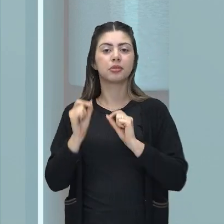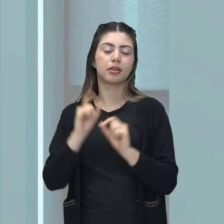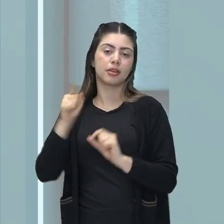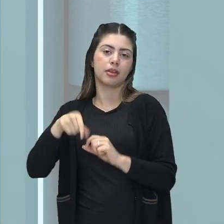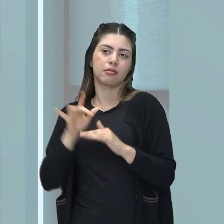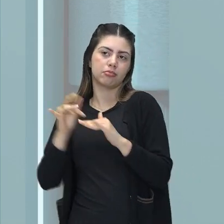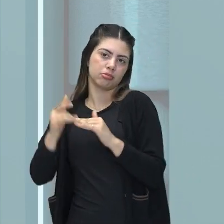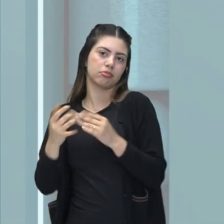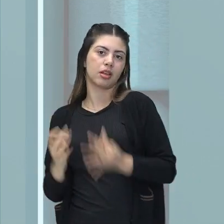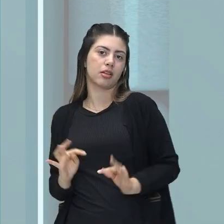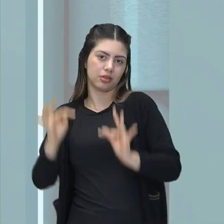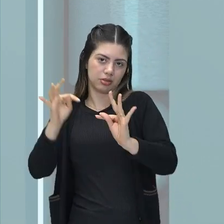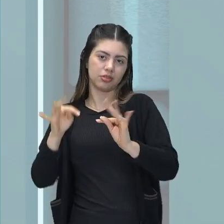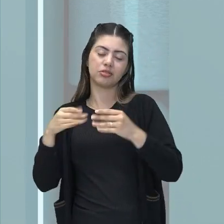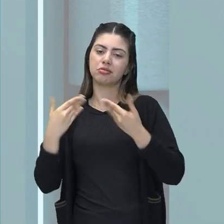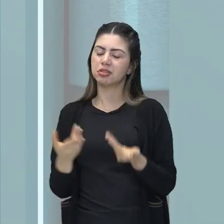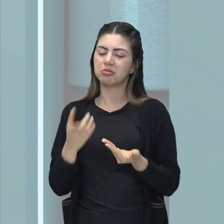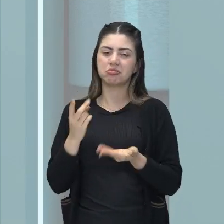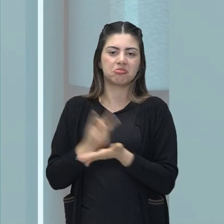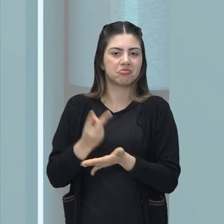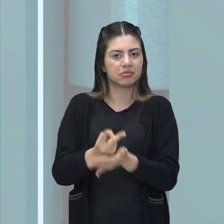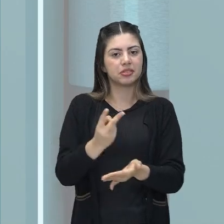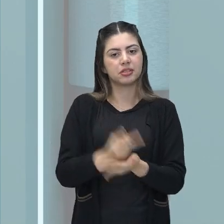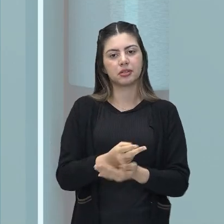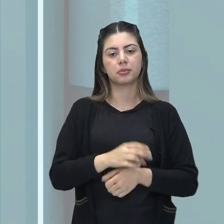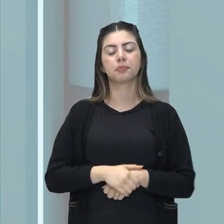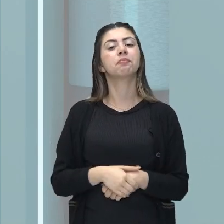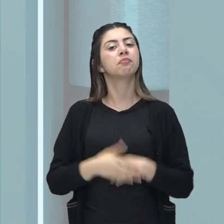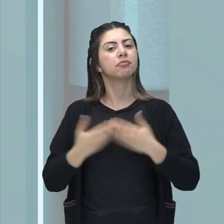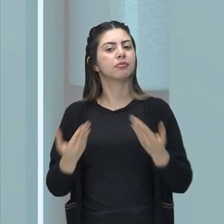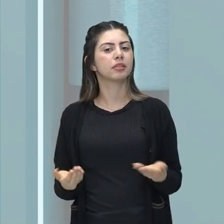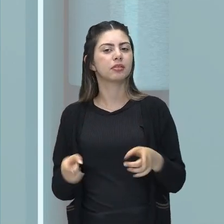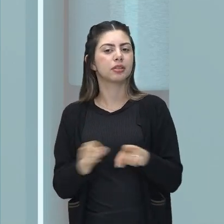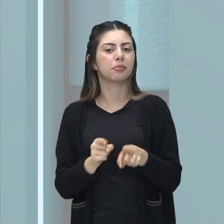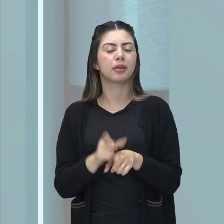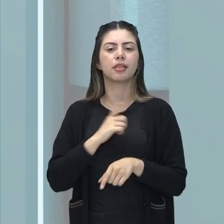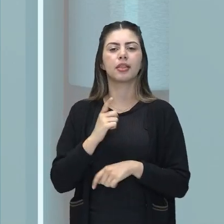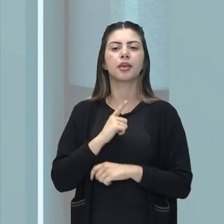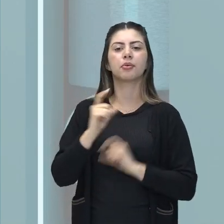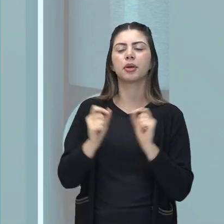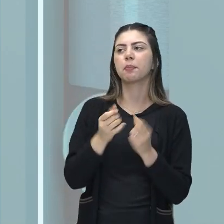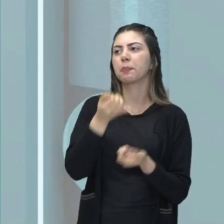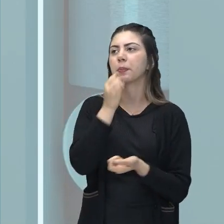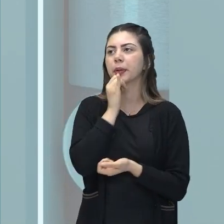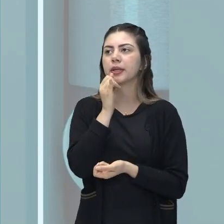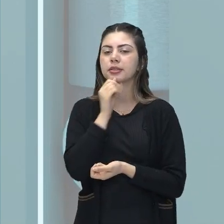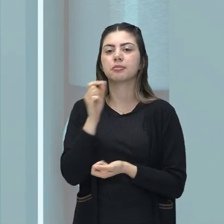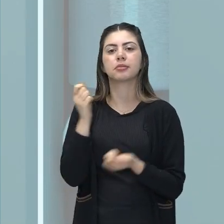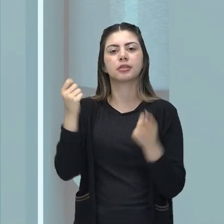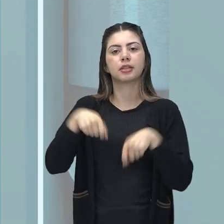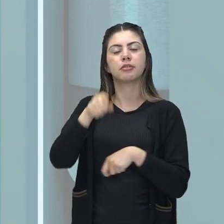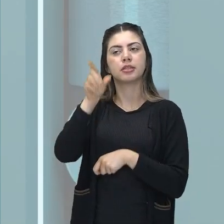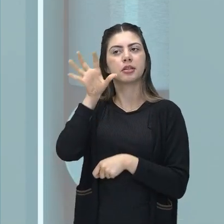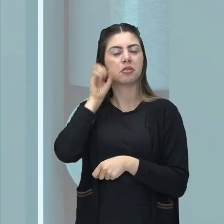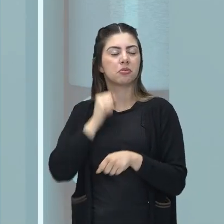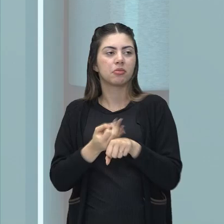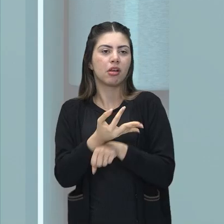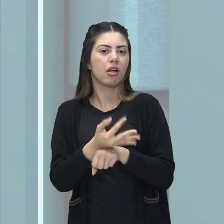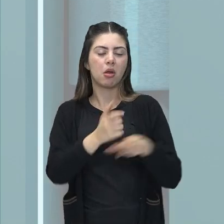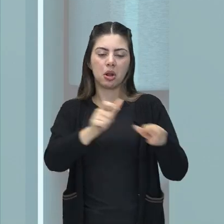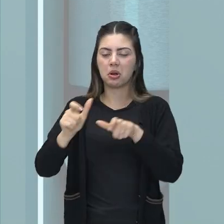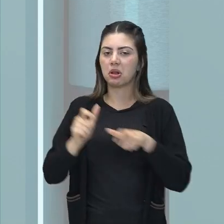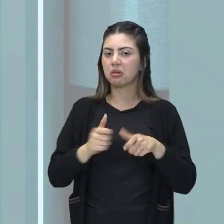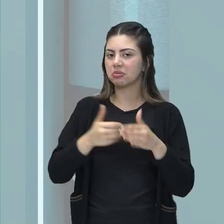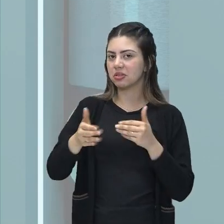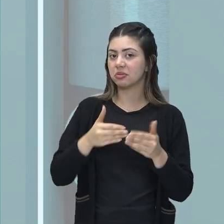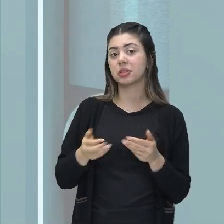digitais e isso aparece bastante. E tem também ali toda a identidade visual, essa ideia de você poder ouvir em qualquer lugar. Espero